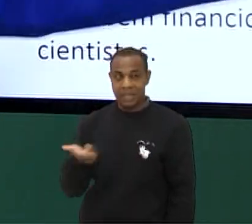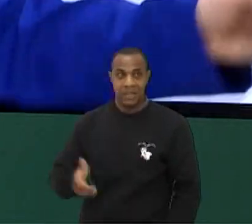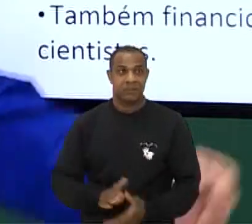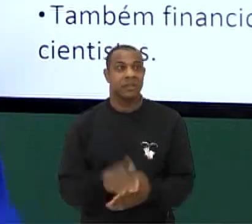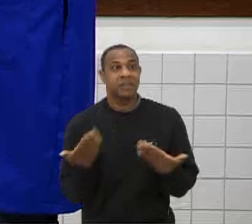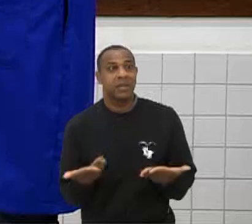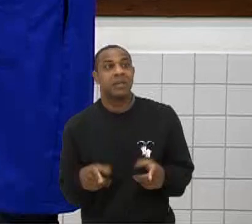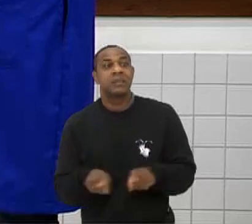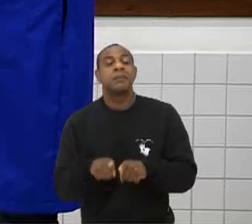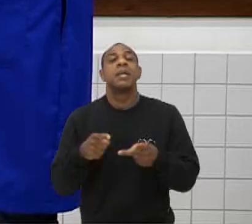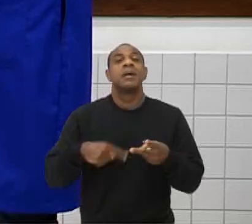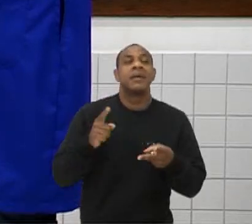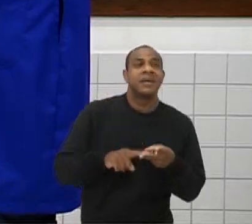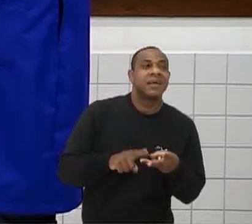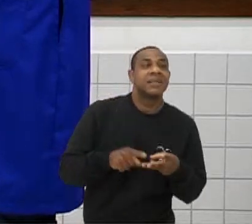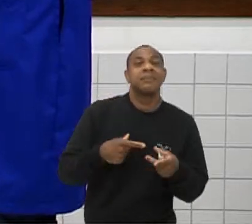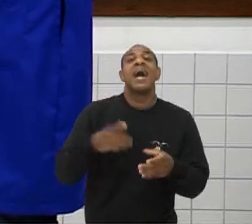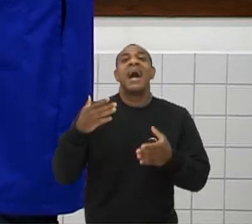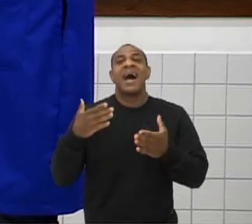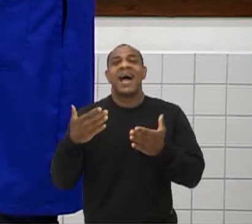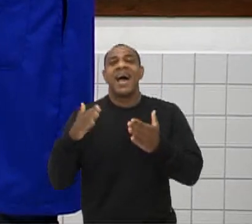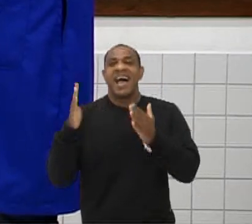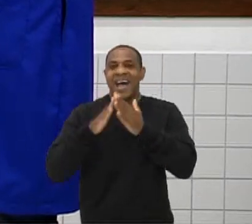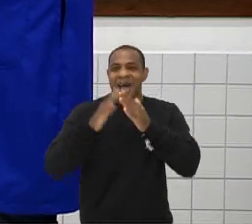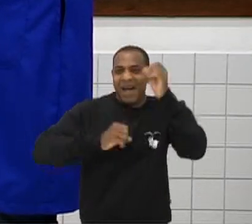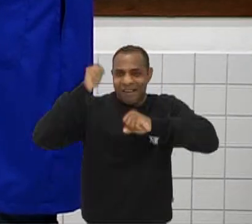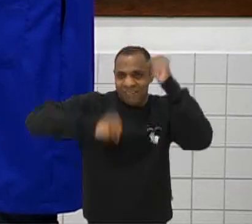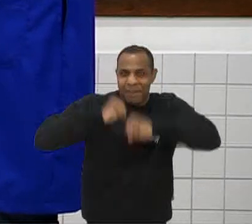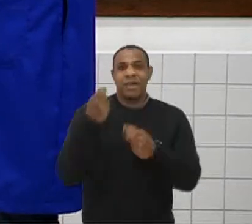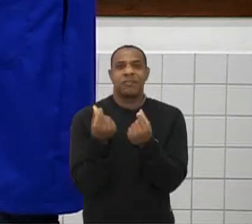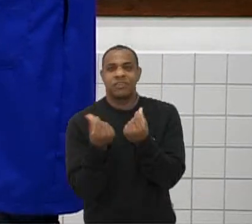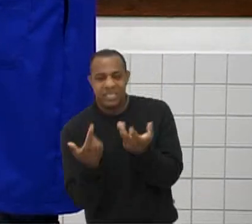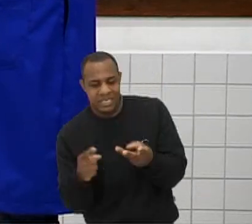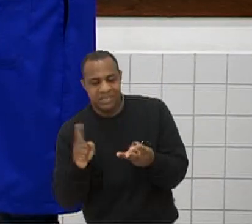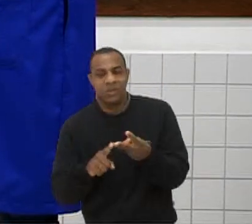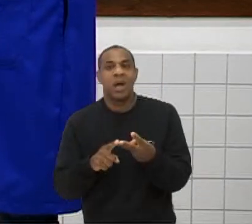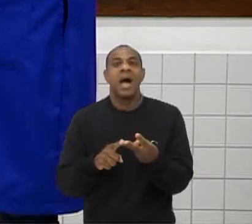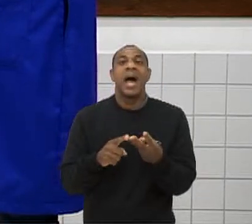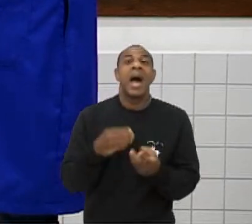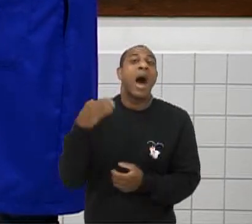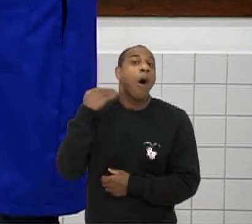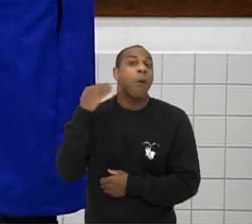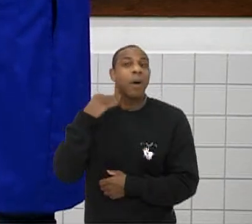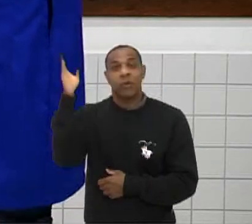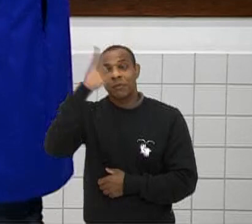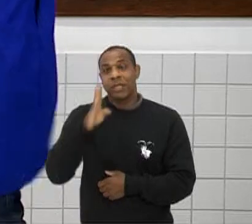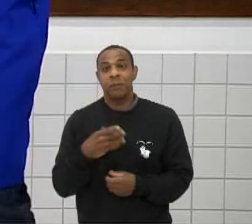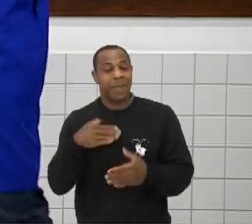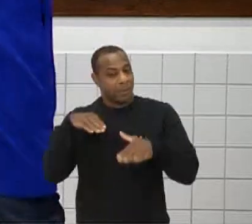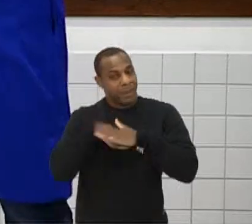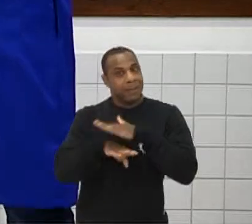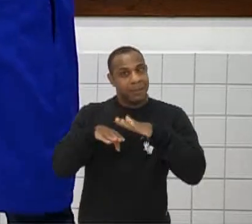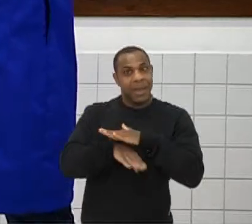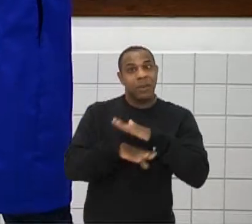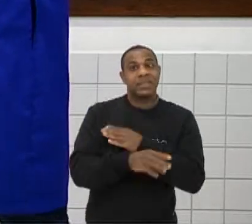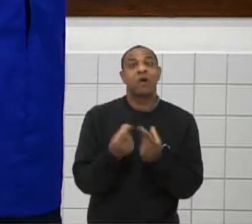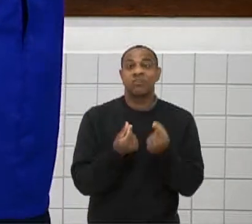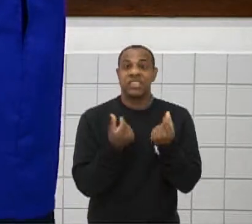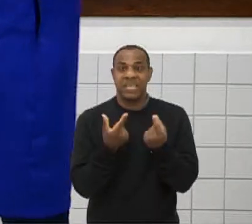Erário Régio, que era a Casa da Moeda, que emitia dinheiro. O Banco do Brasil, para guardar toda a fortuna que foi trazida de Portugal.